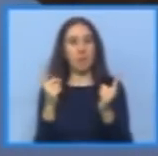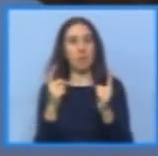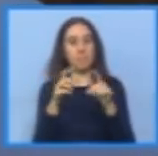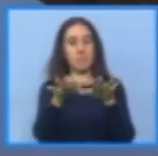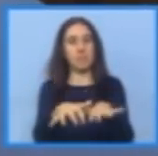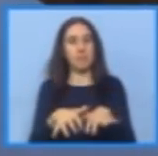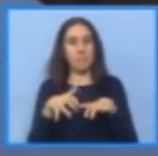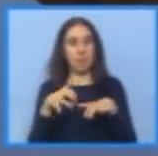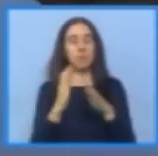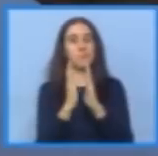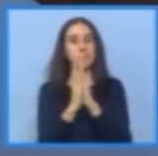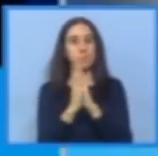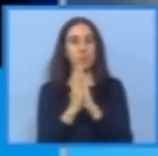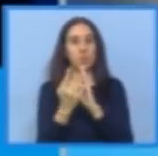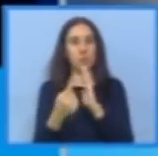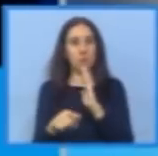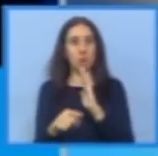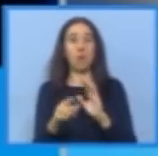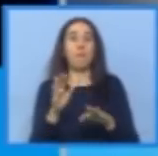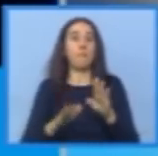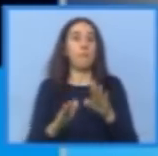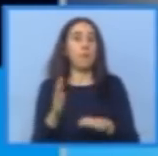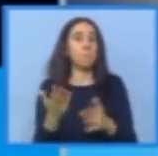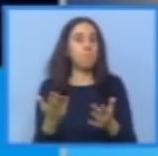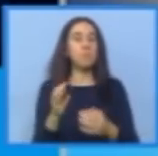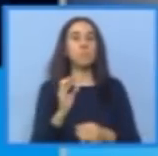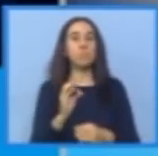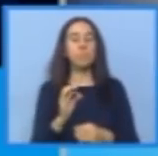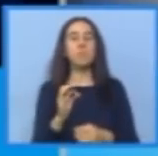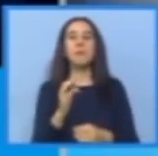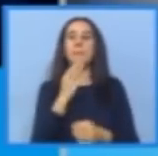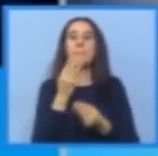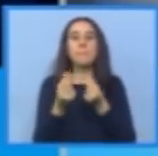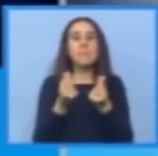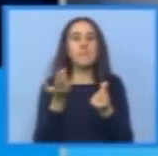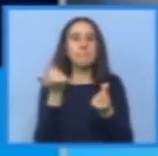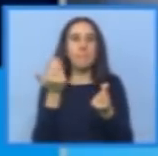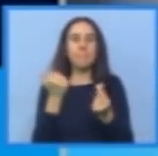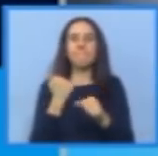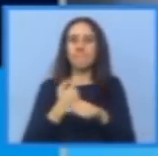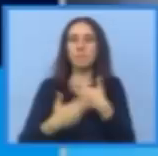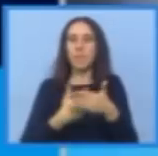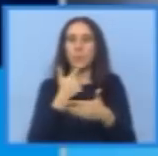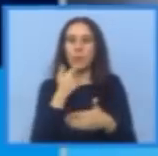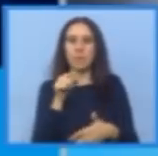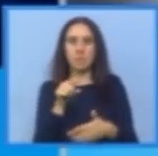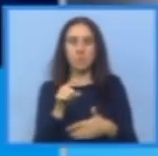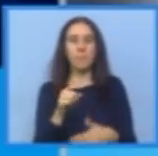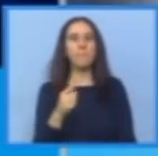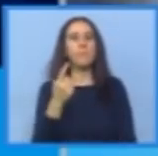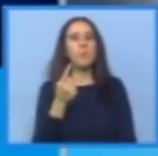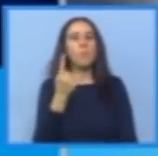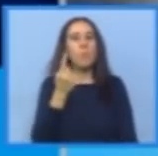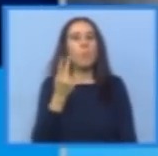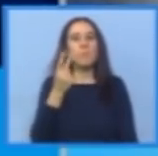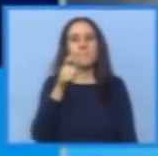Assembleia, na Eucaristia, às vezes até nem tão perceptível como isso, e andamos a trabalhar bastante nisso, havia uma ou